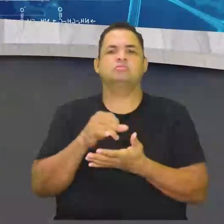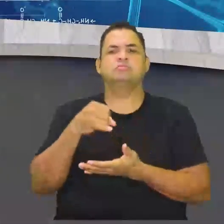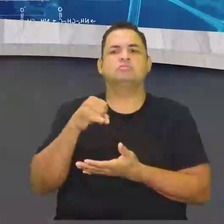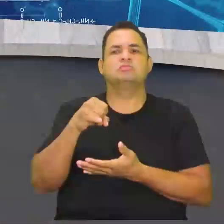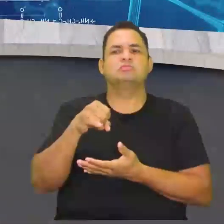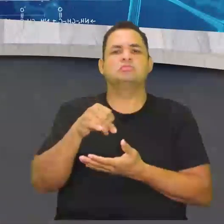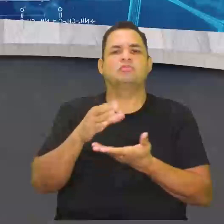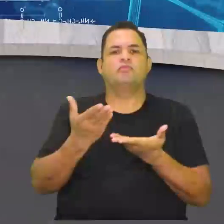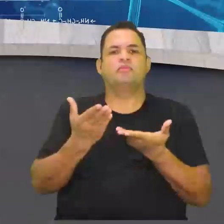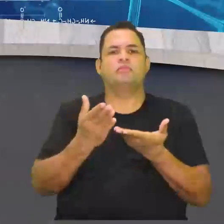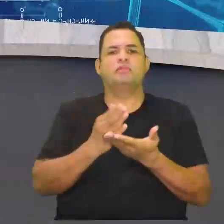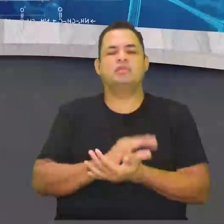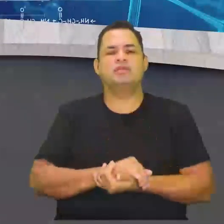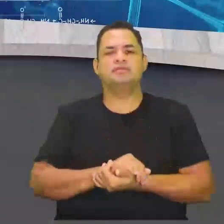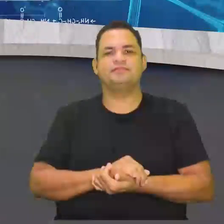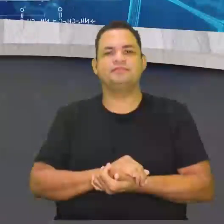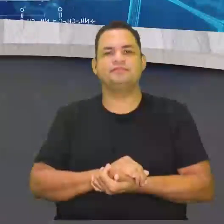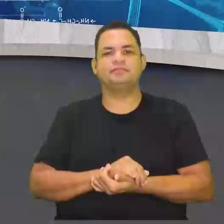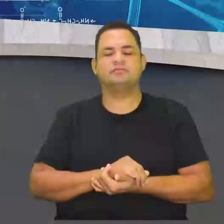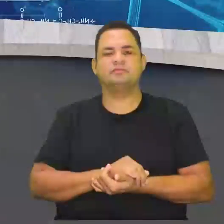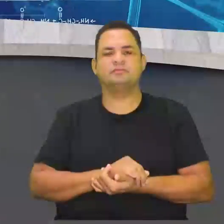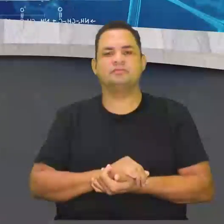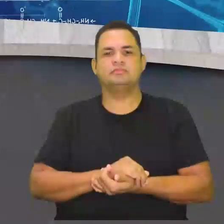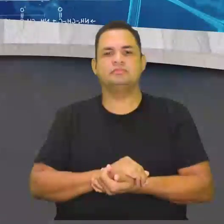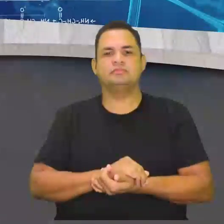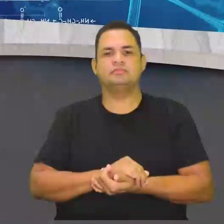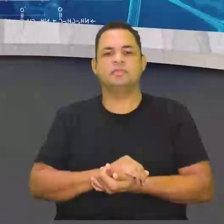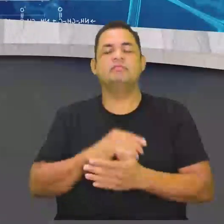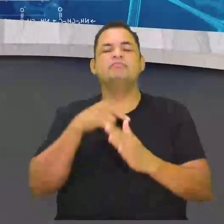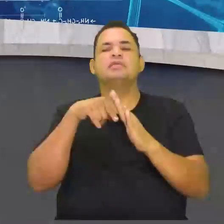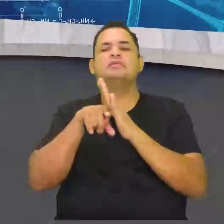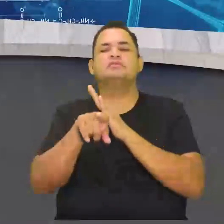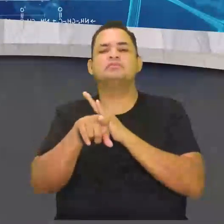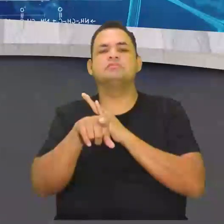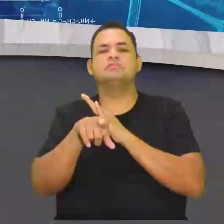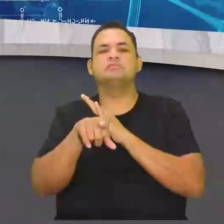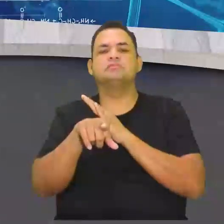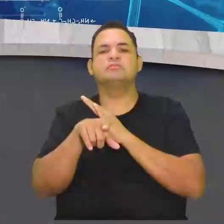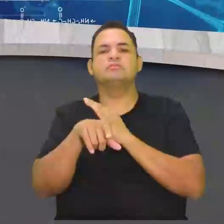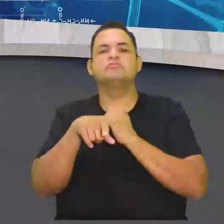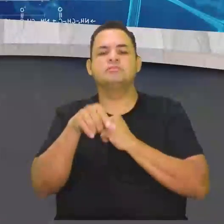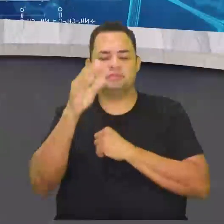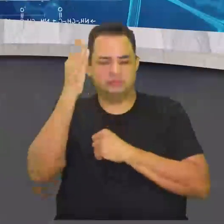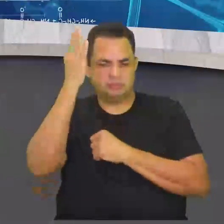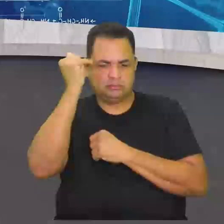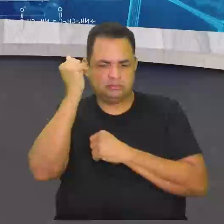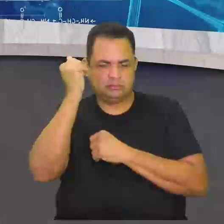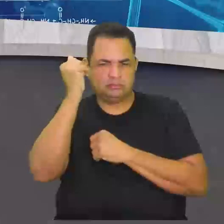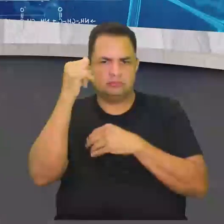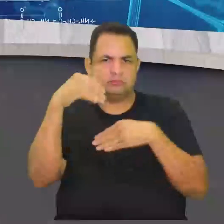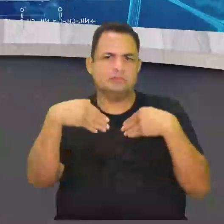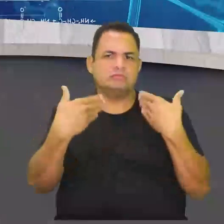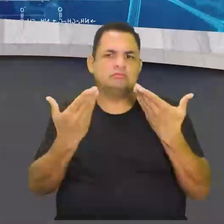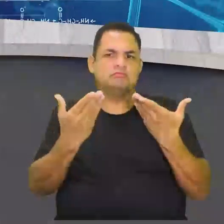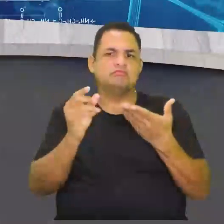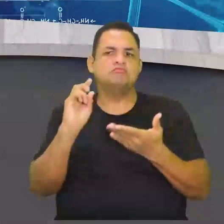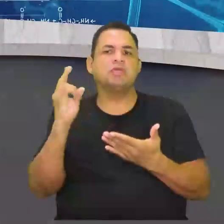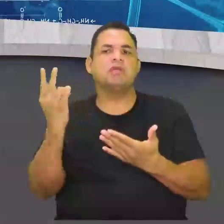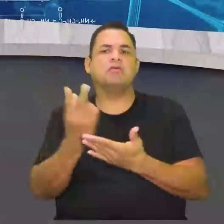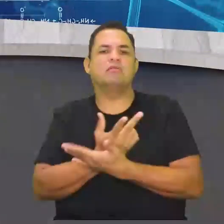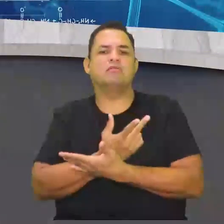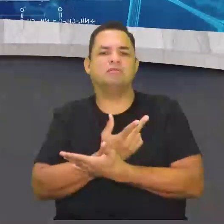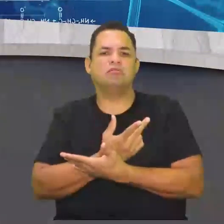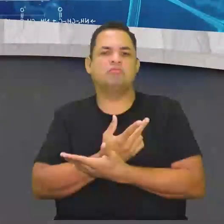já está produzindo lixo. A pergunta é: você sabe ao certo o que